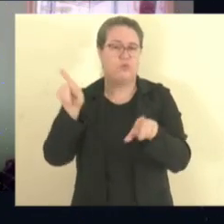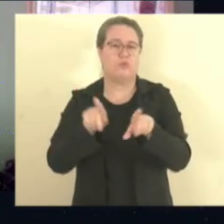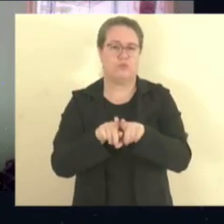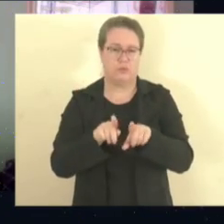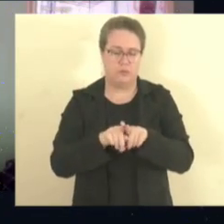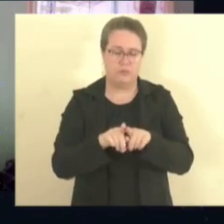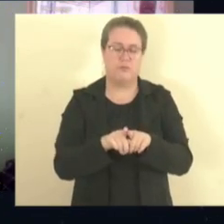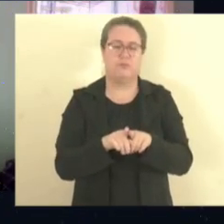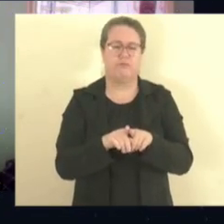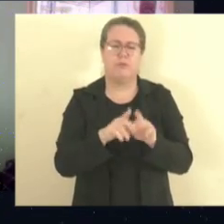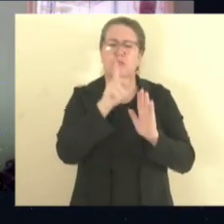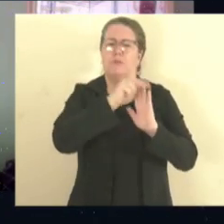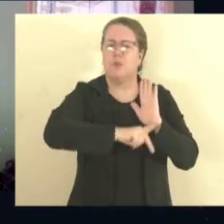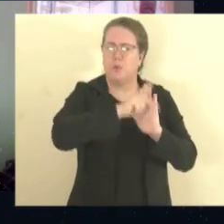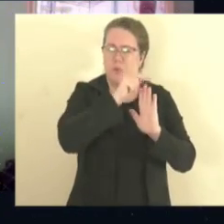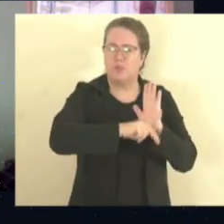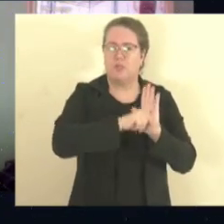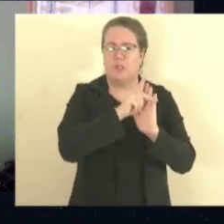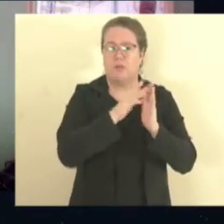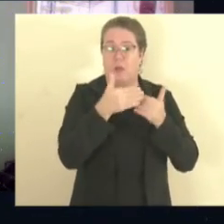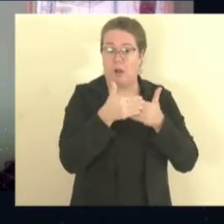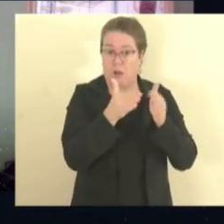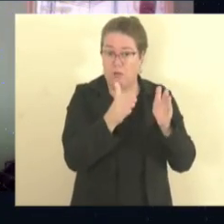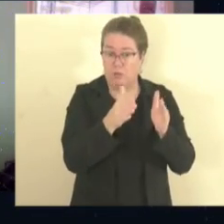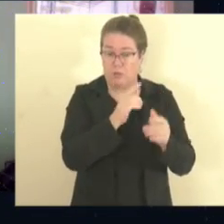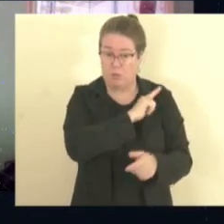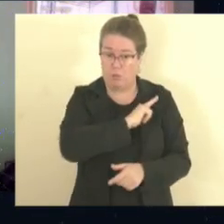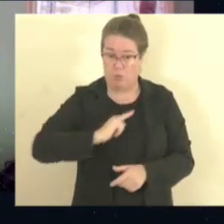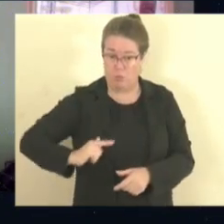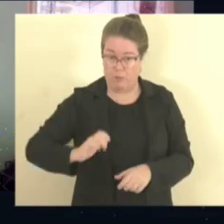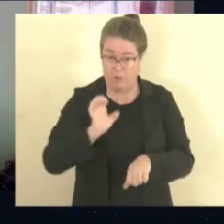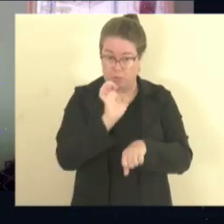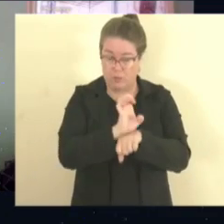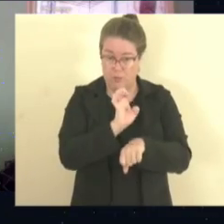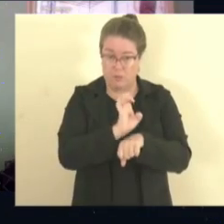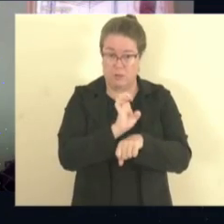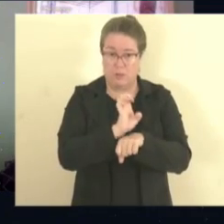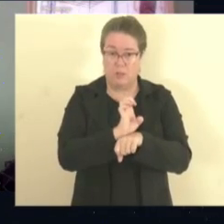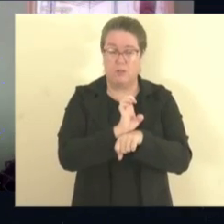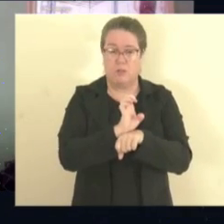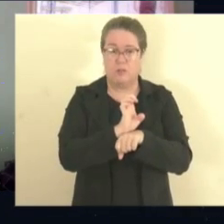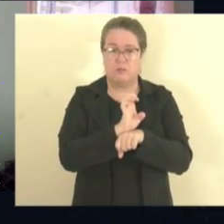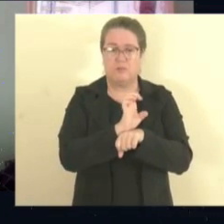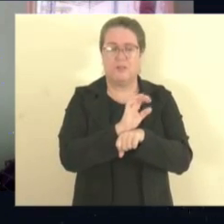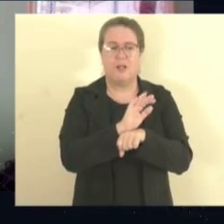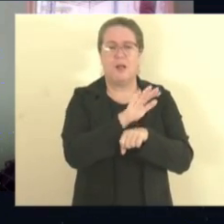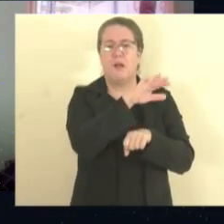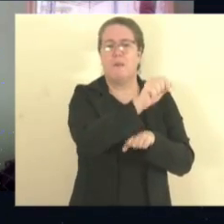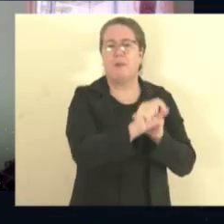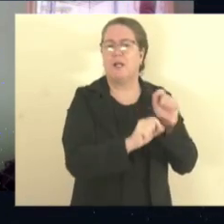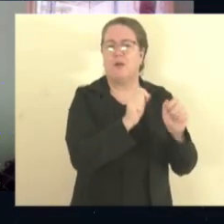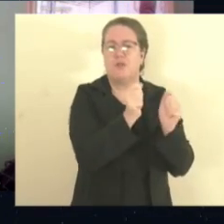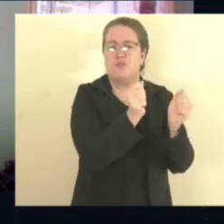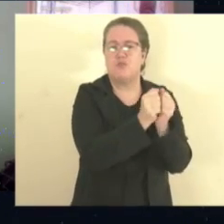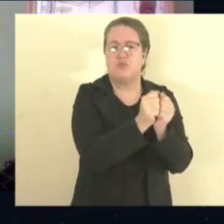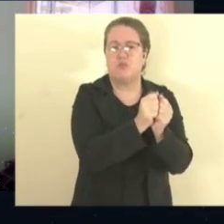Esse projeto está autorizando o governo do estado a pegar a operação de crédito junto ao BIRD